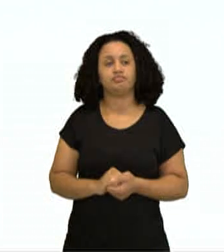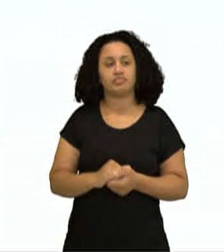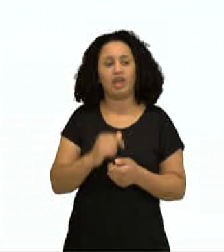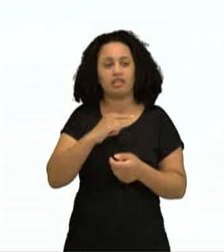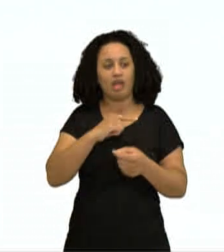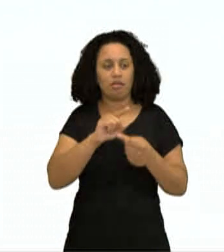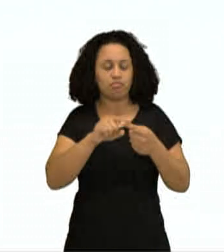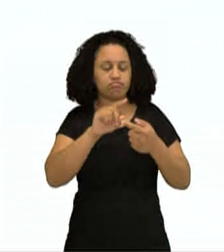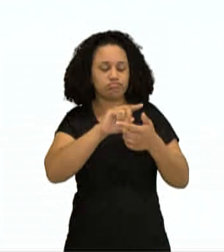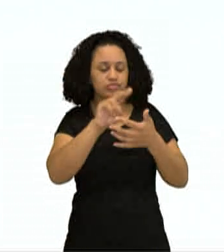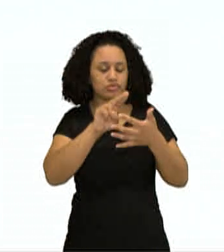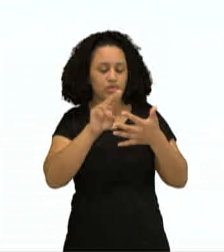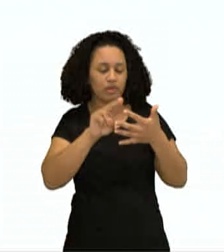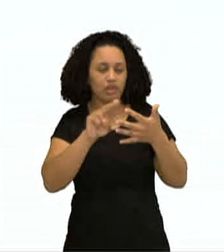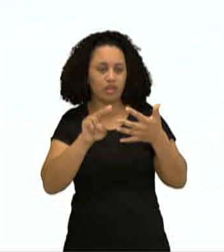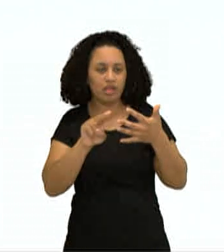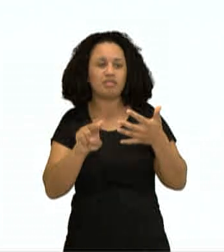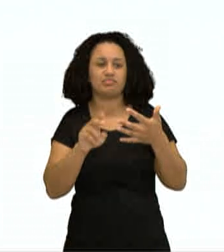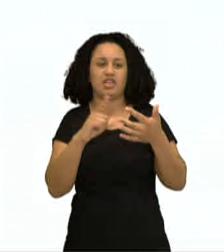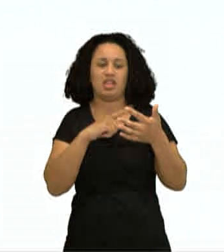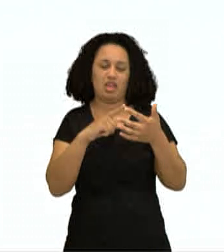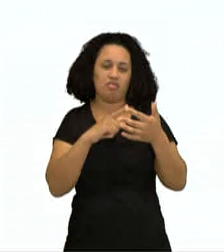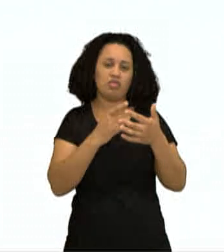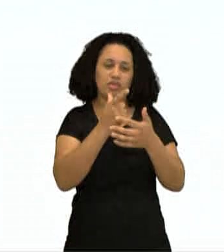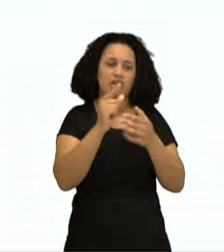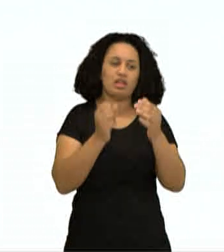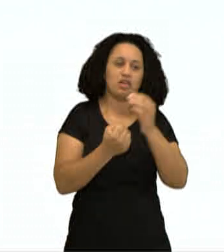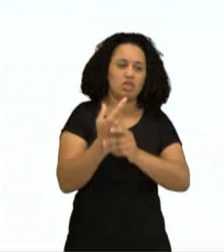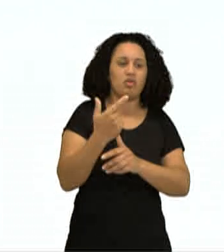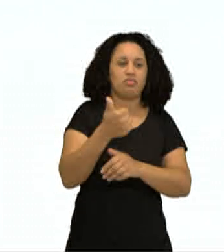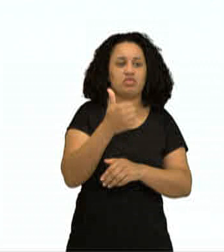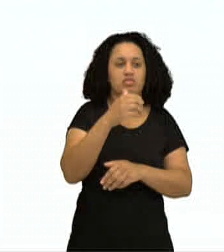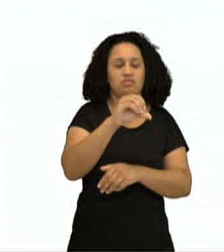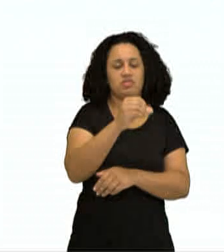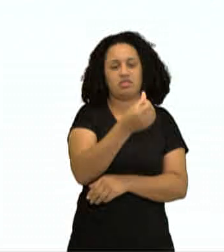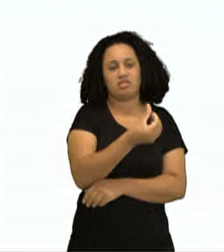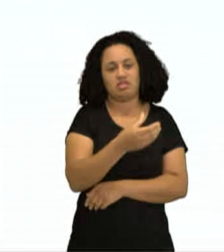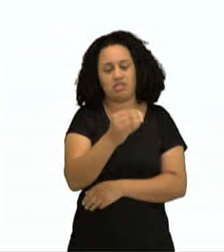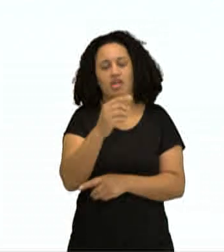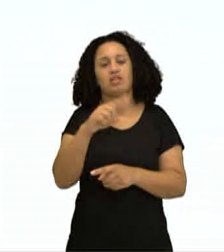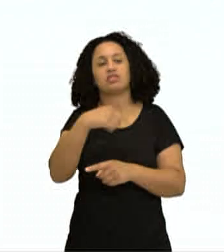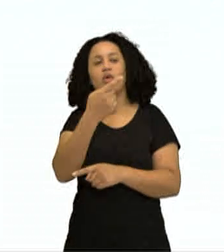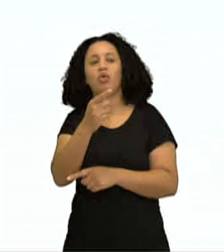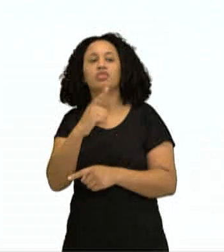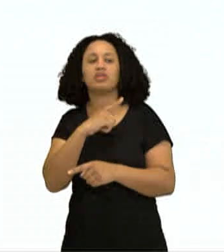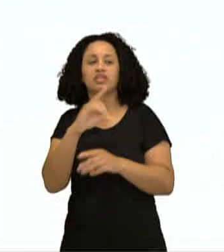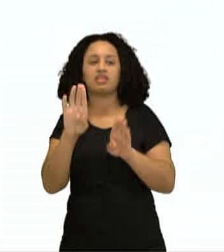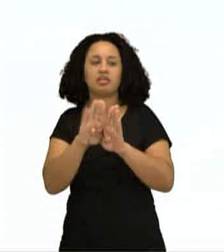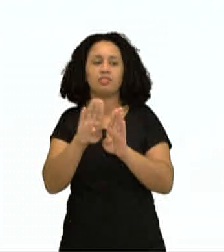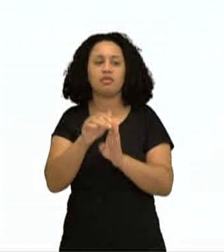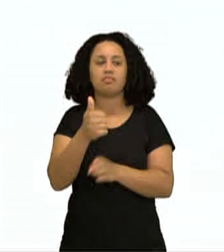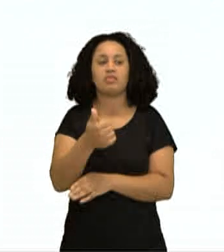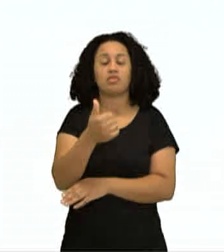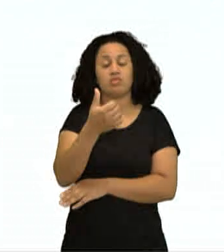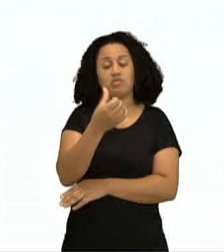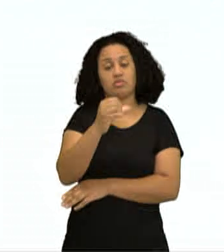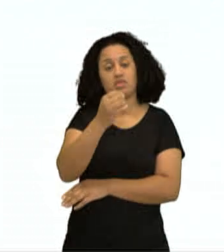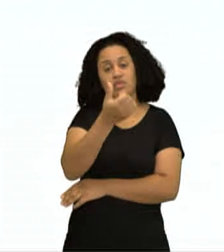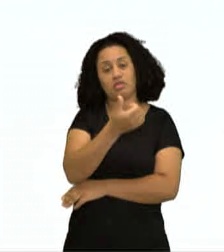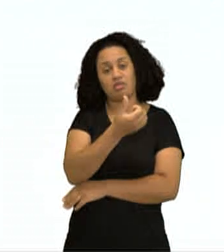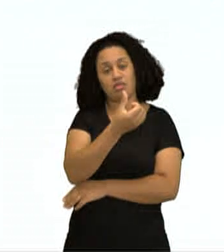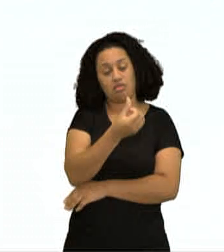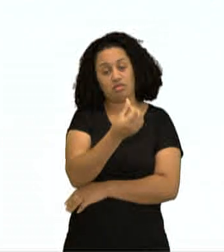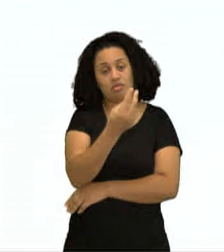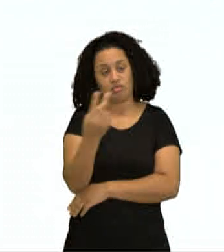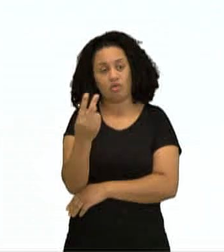Garage Environment, em 1960, An Apple Shrine, em 1960, Chicken, em 1962,